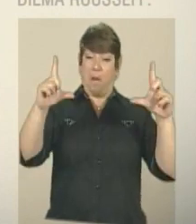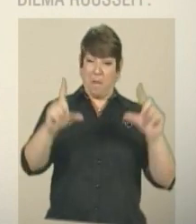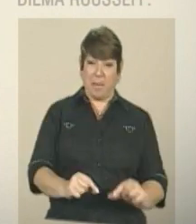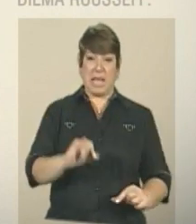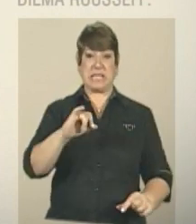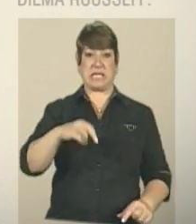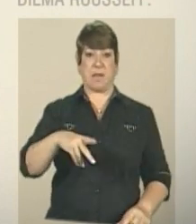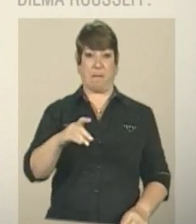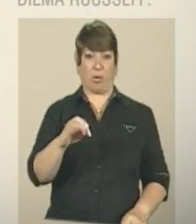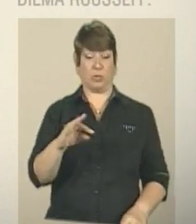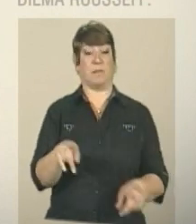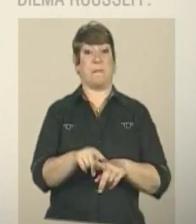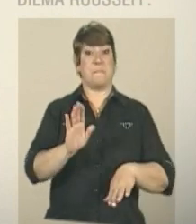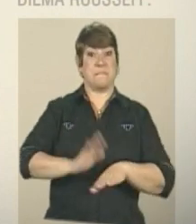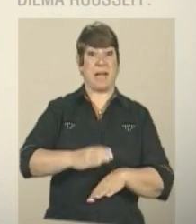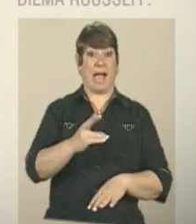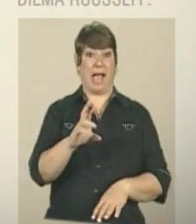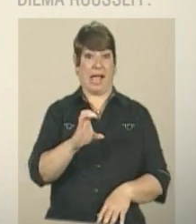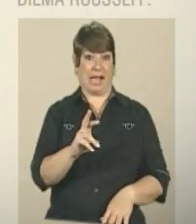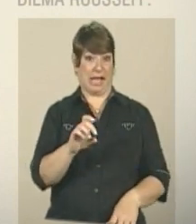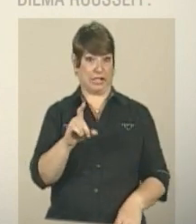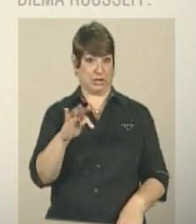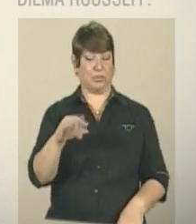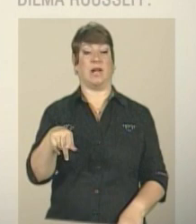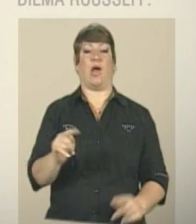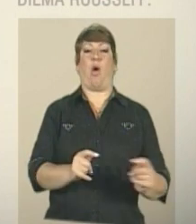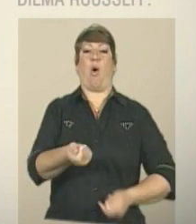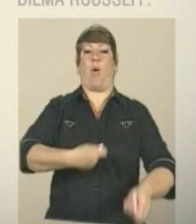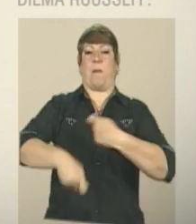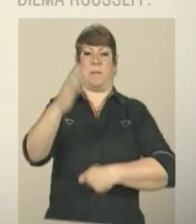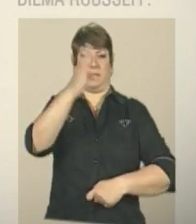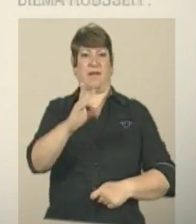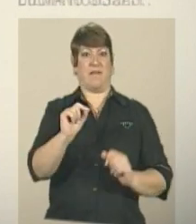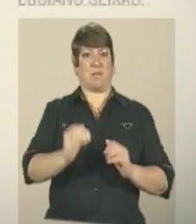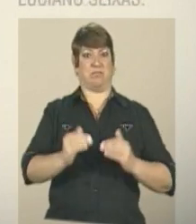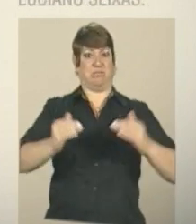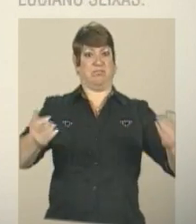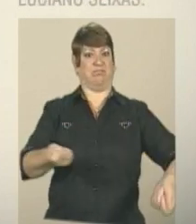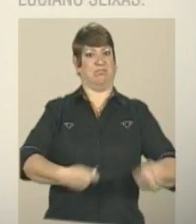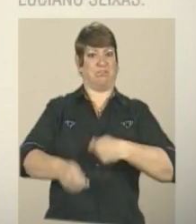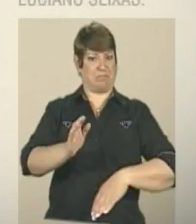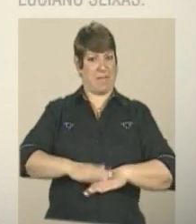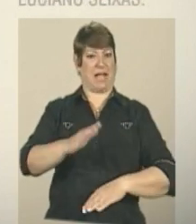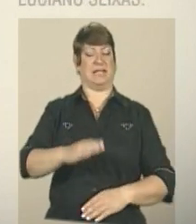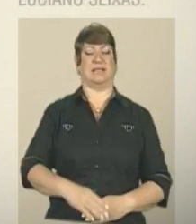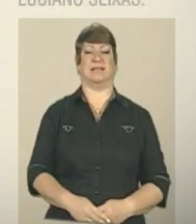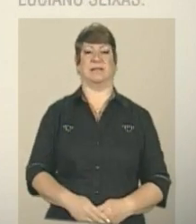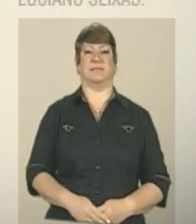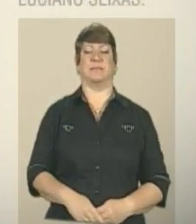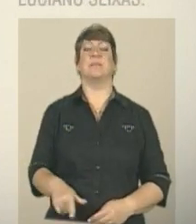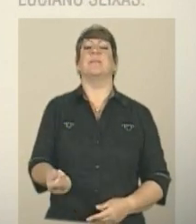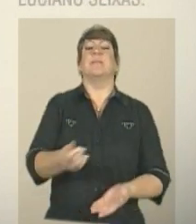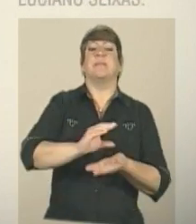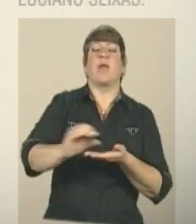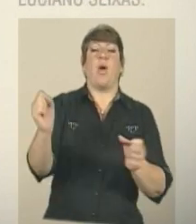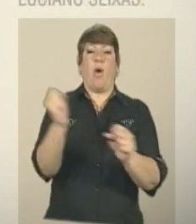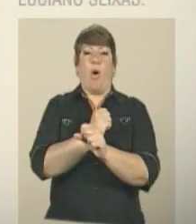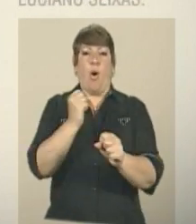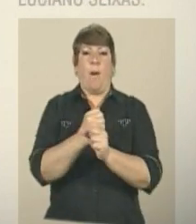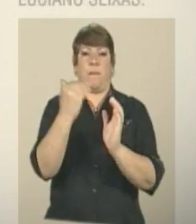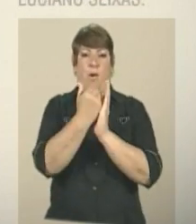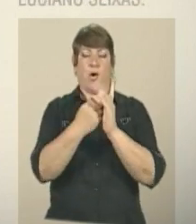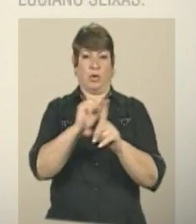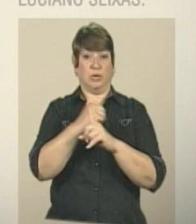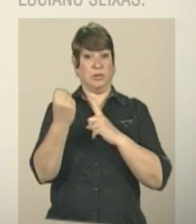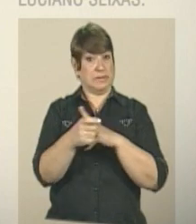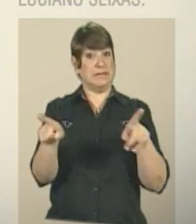impostos e mais crédito, a economia brasileira vai crescer mais. Os investimentos em obras e os programas sociais também